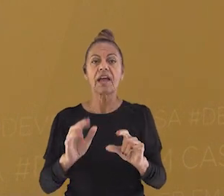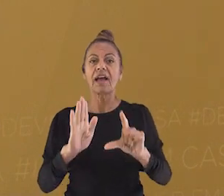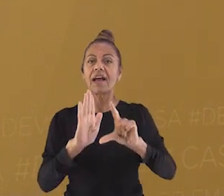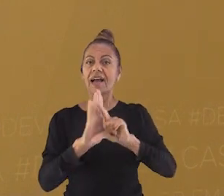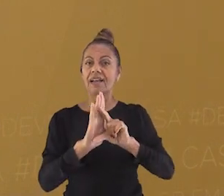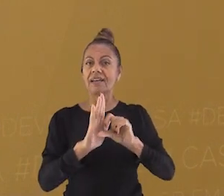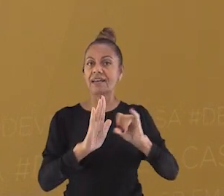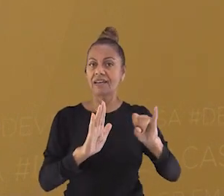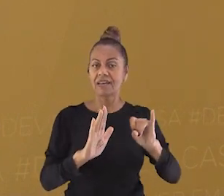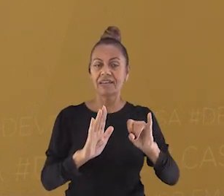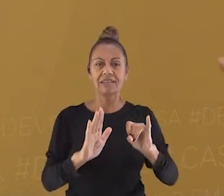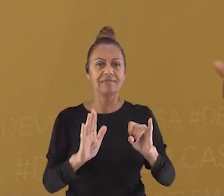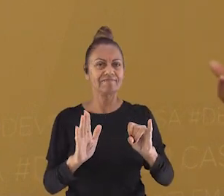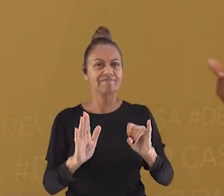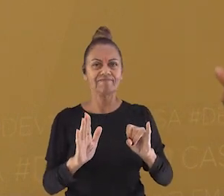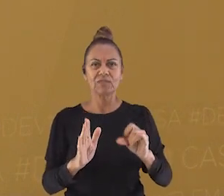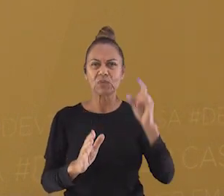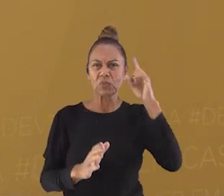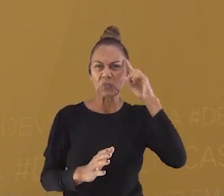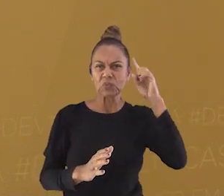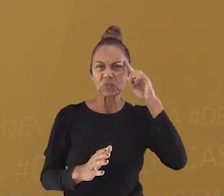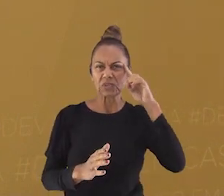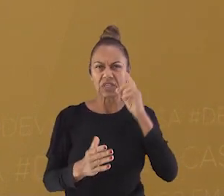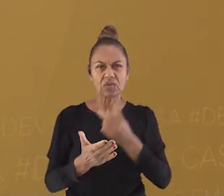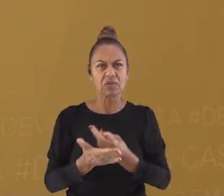práticas aconteçam todos os dias,